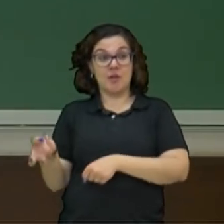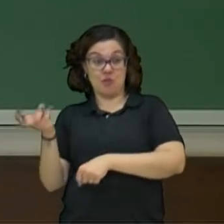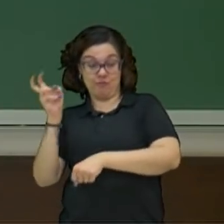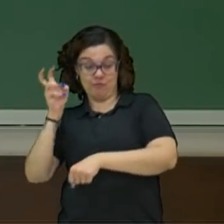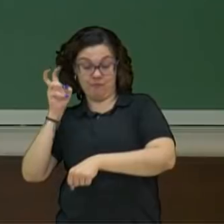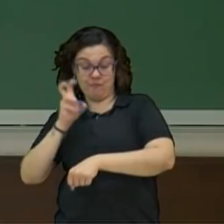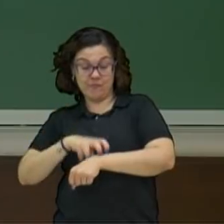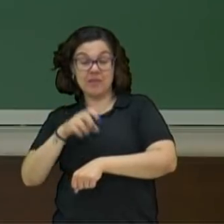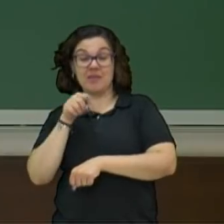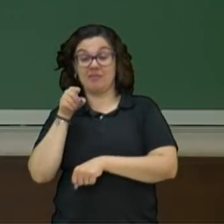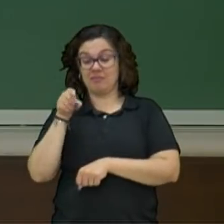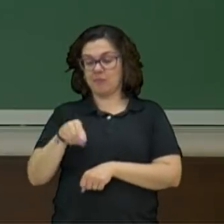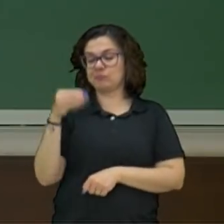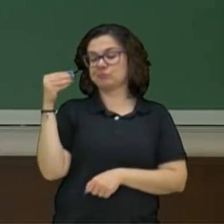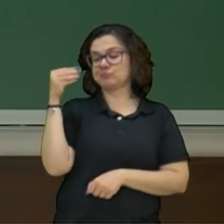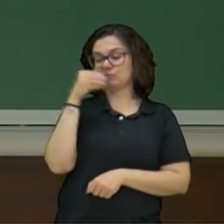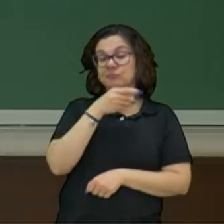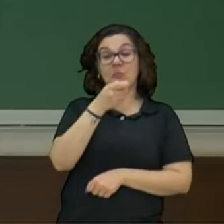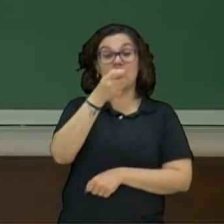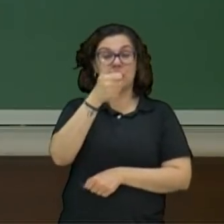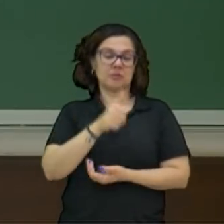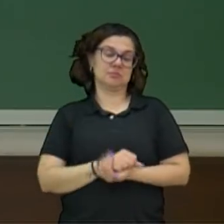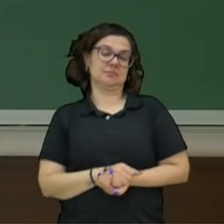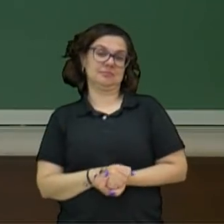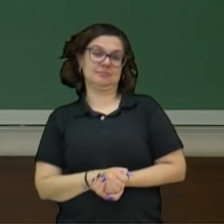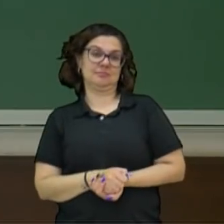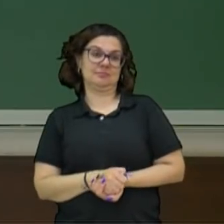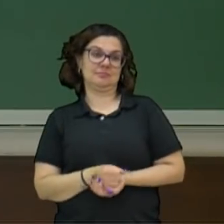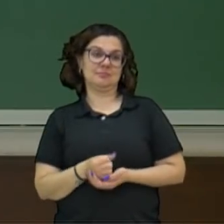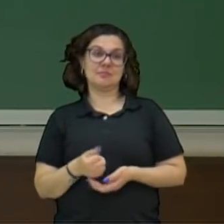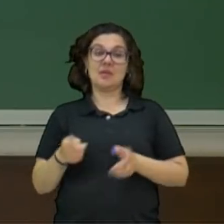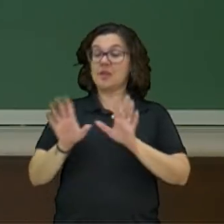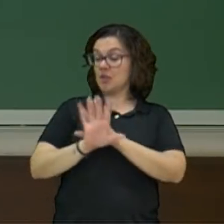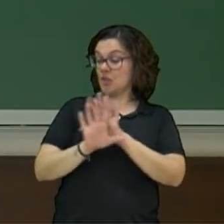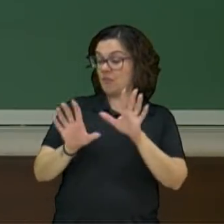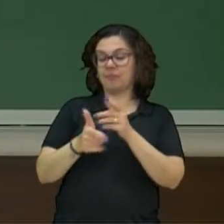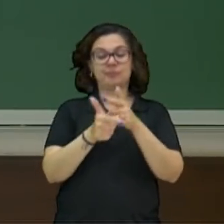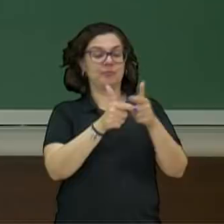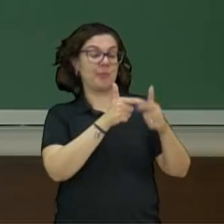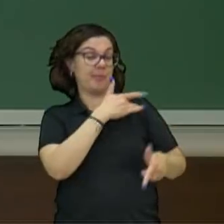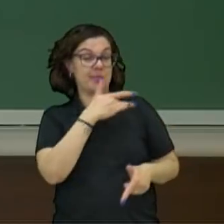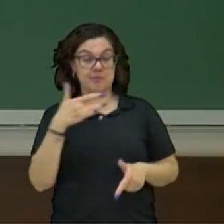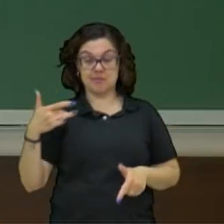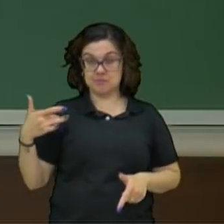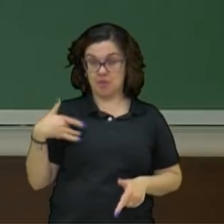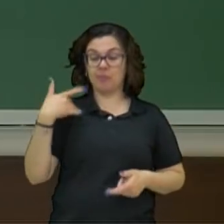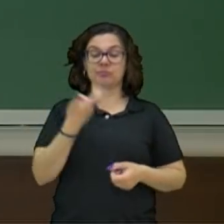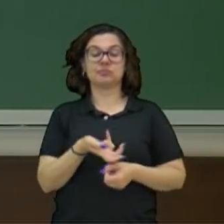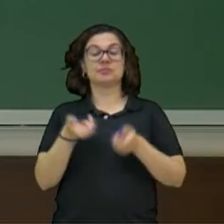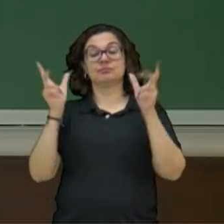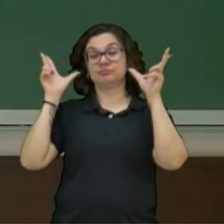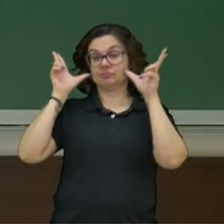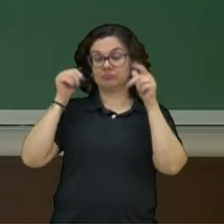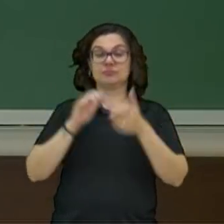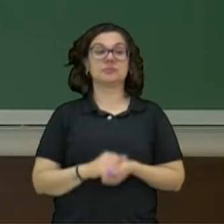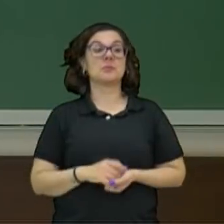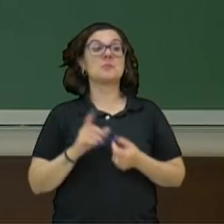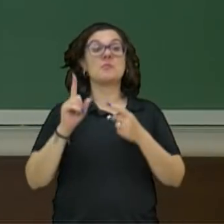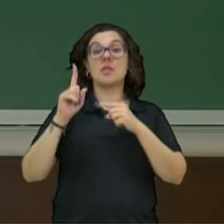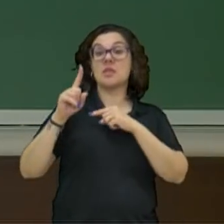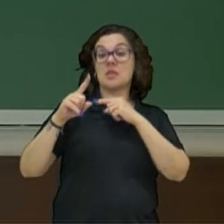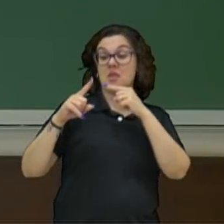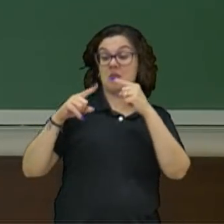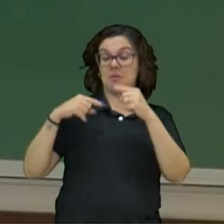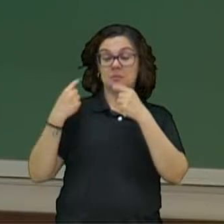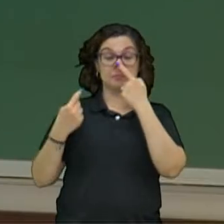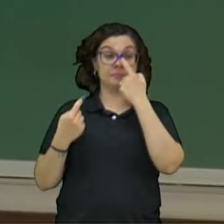vai ser injetada nesse cavalo é uma dose pequena, que não vai comprometer a saúde desse animal, tá? Depois, o